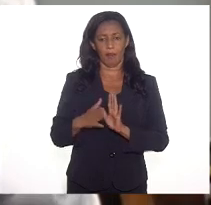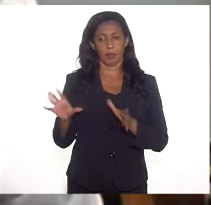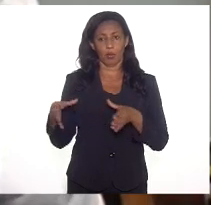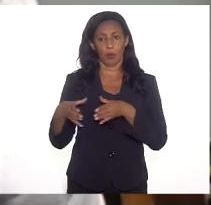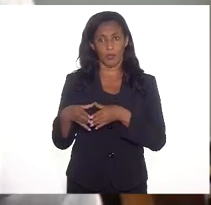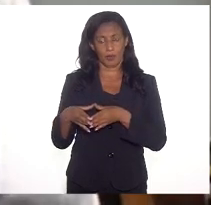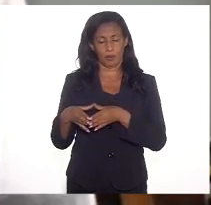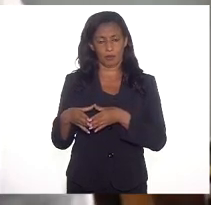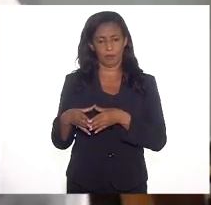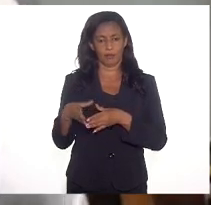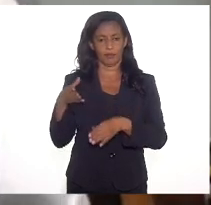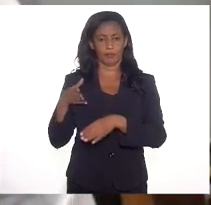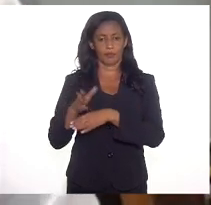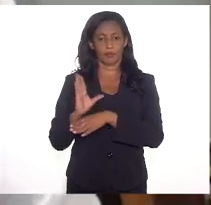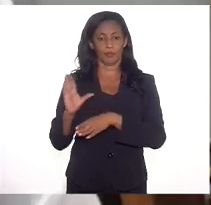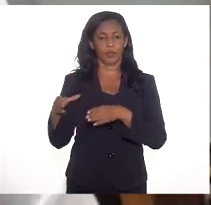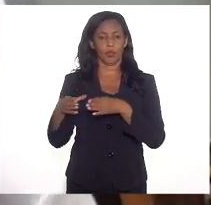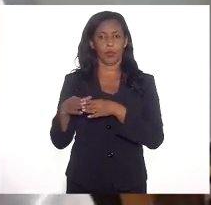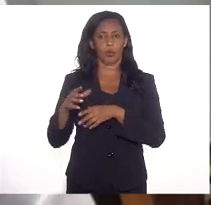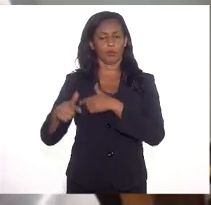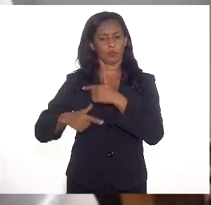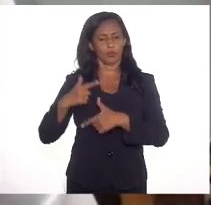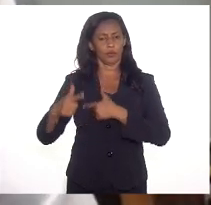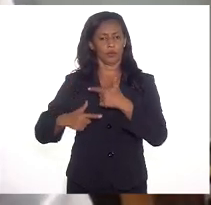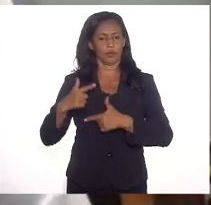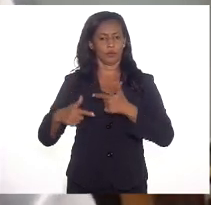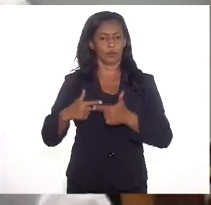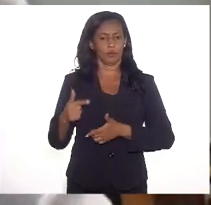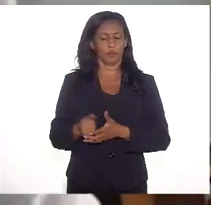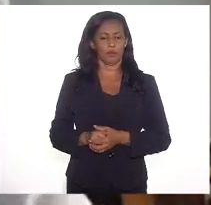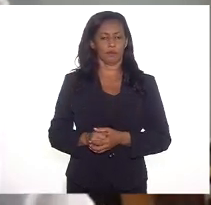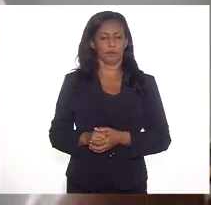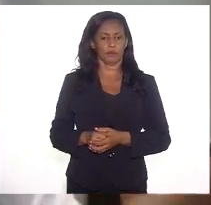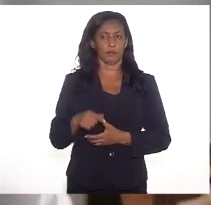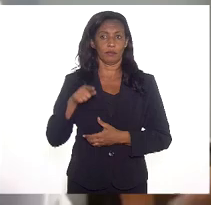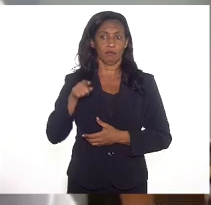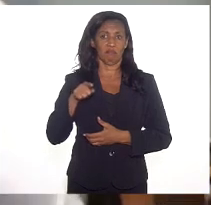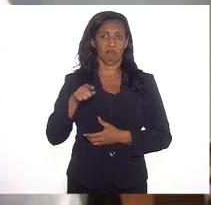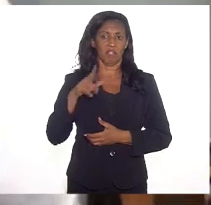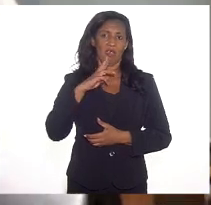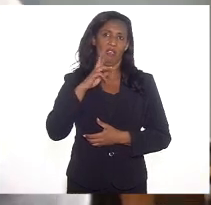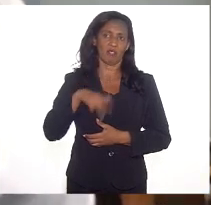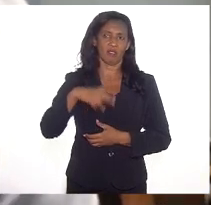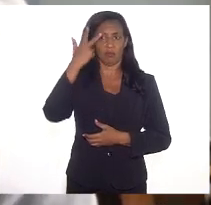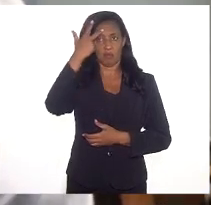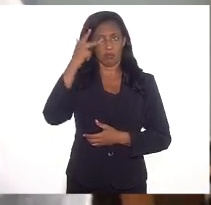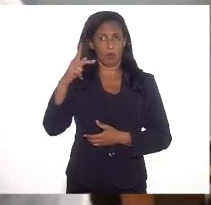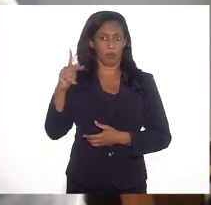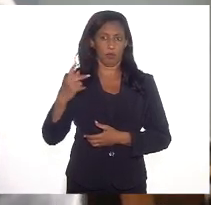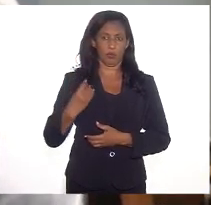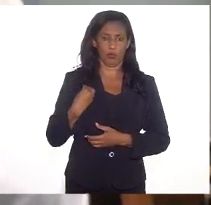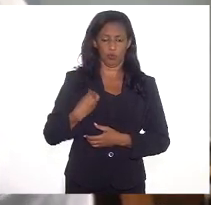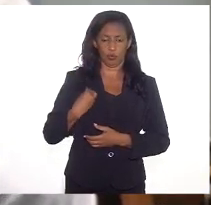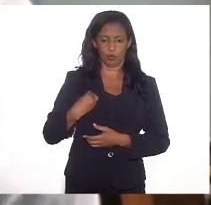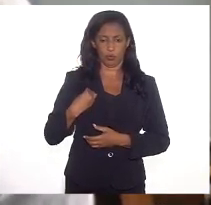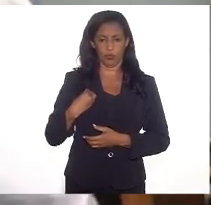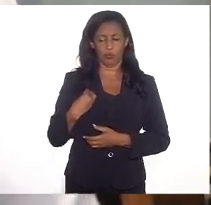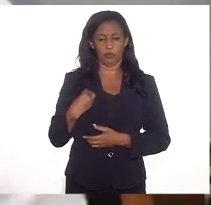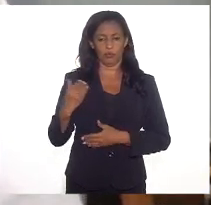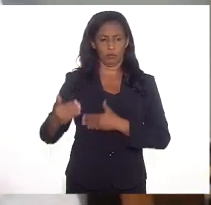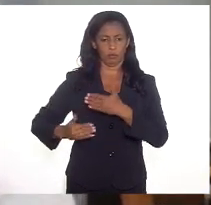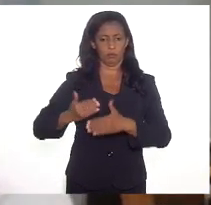de servidores a aprovação de um grupo de trabalho de uma matéria que Vossa Excelência, por razão natural, pela sua história, por toda a sua